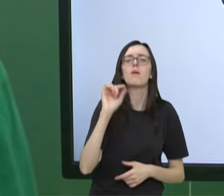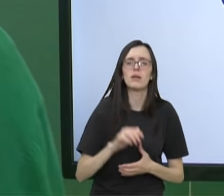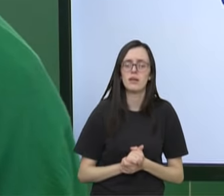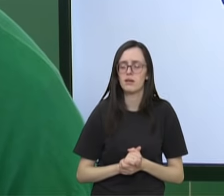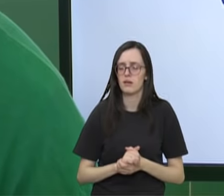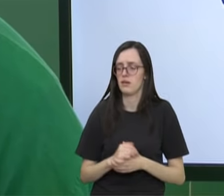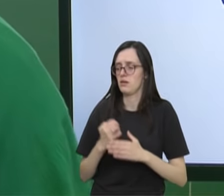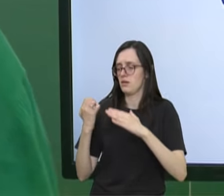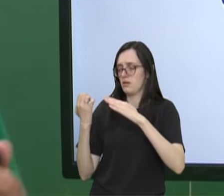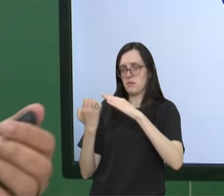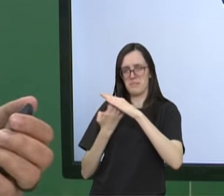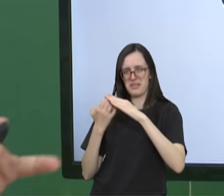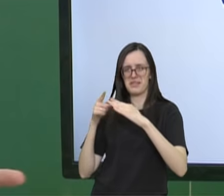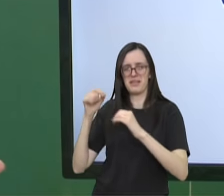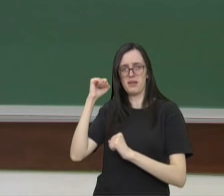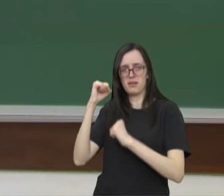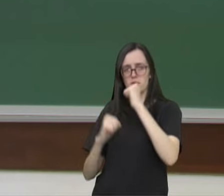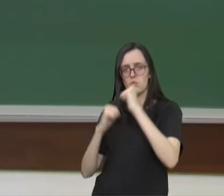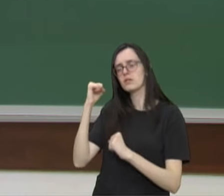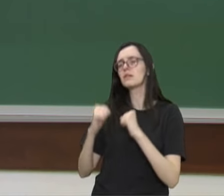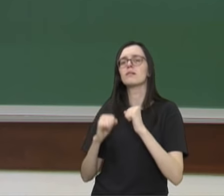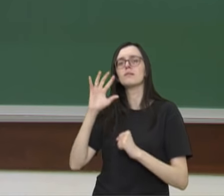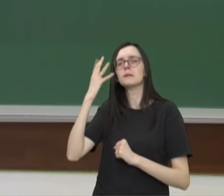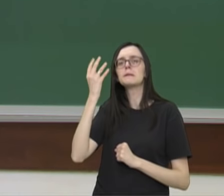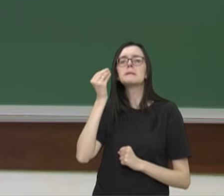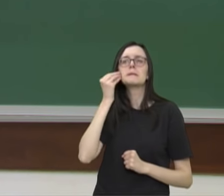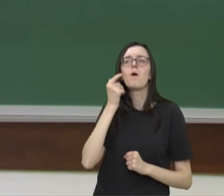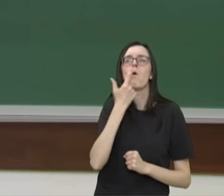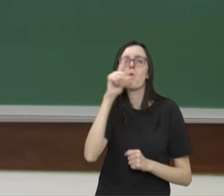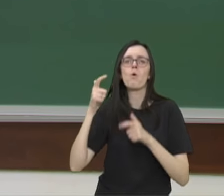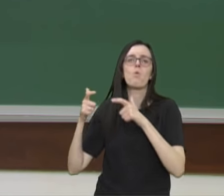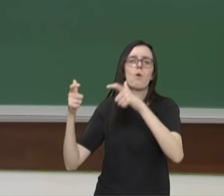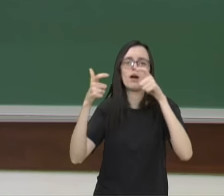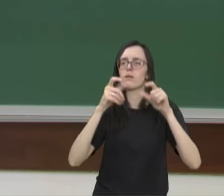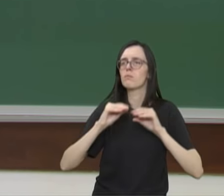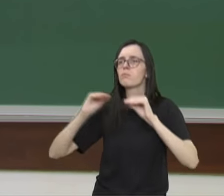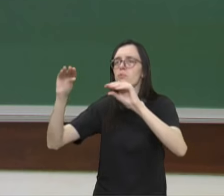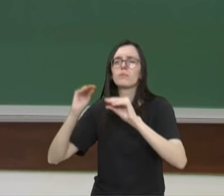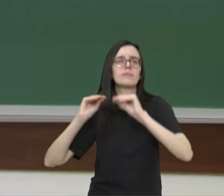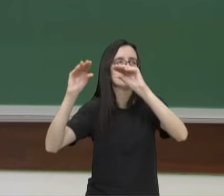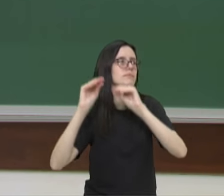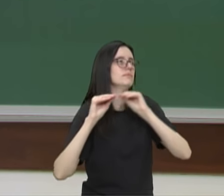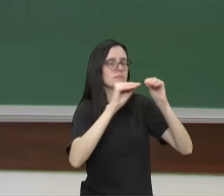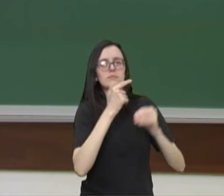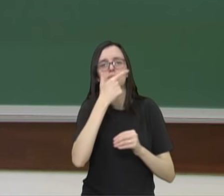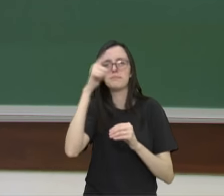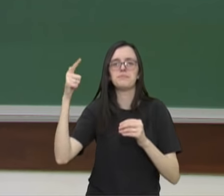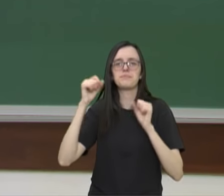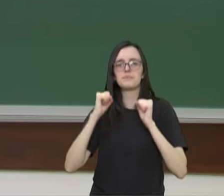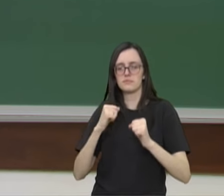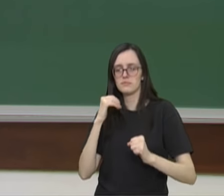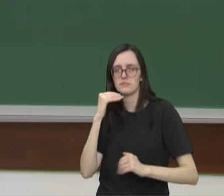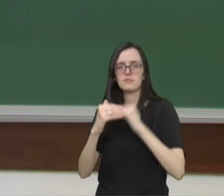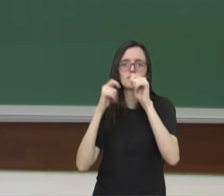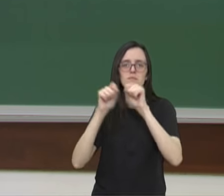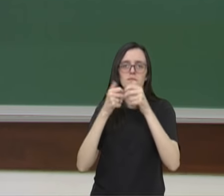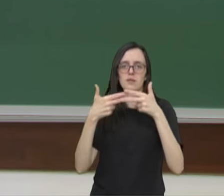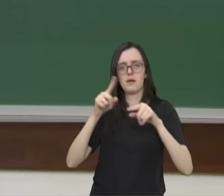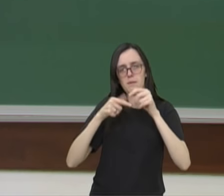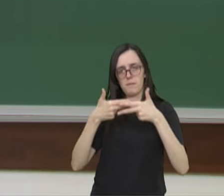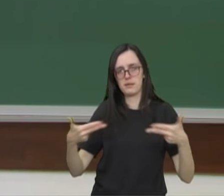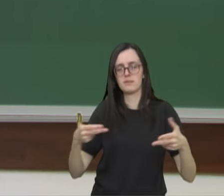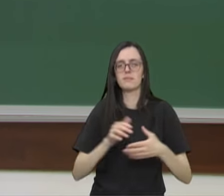essas empresas essas indústrias elas vão procurando outros locais onde elas podem desenvolver os seus produtos